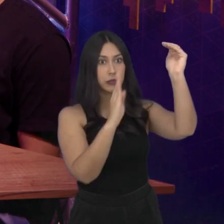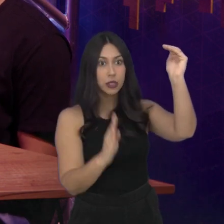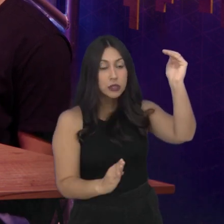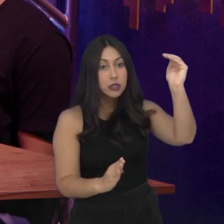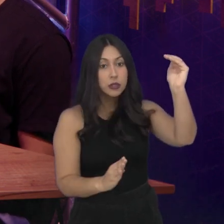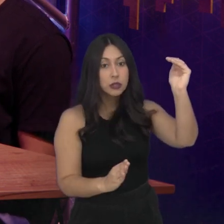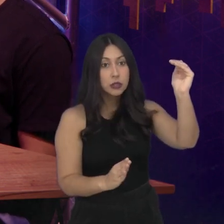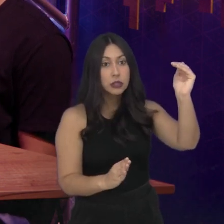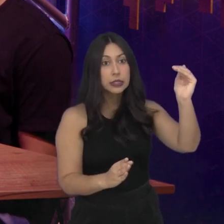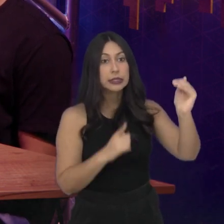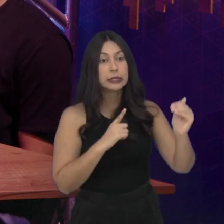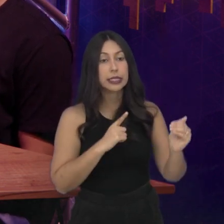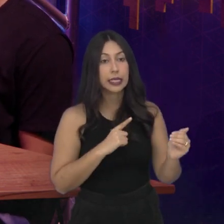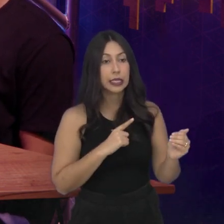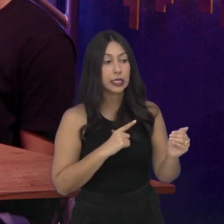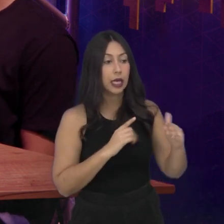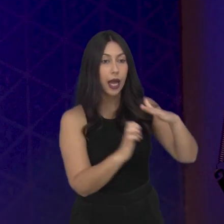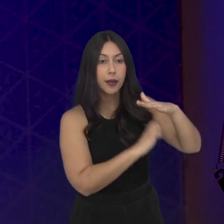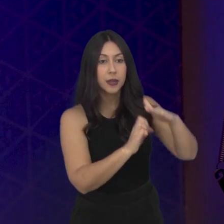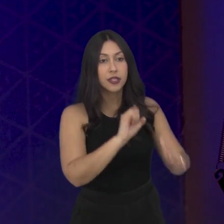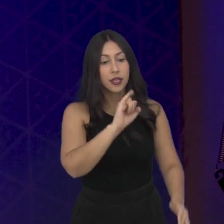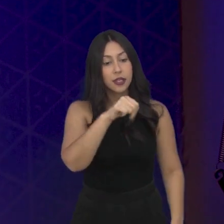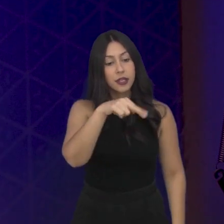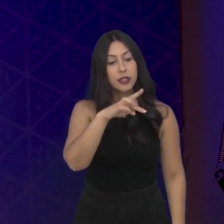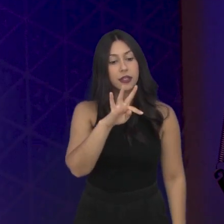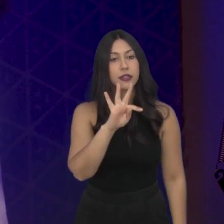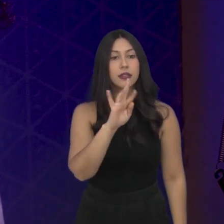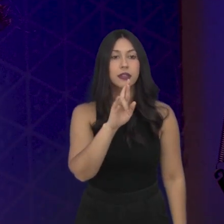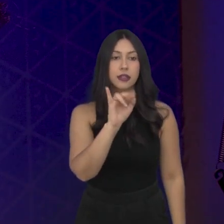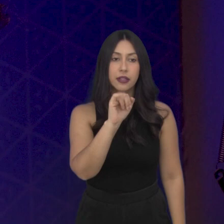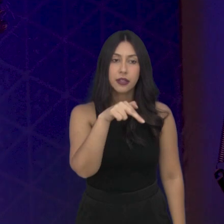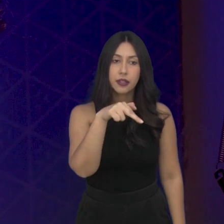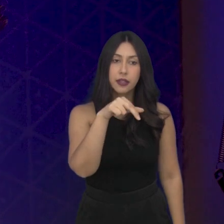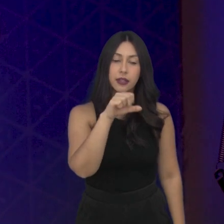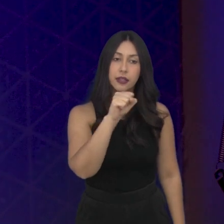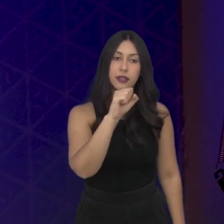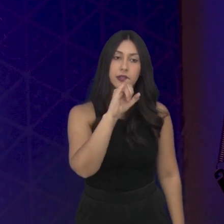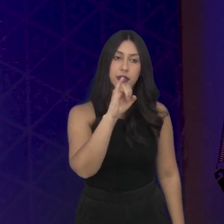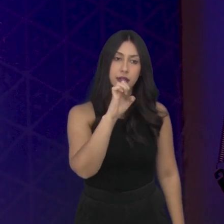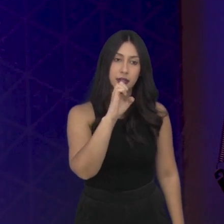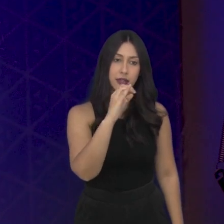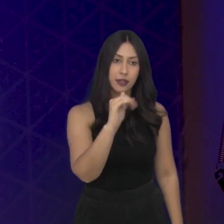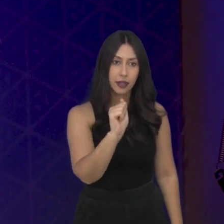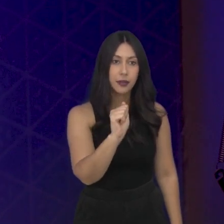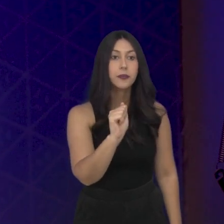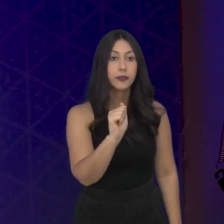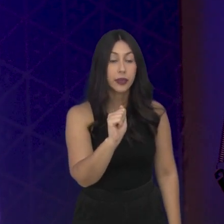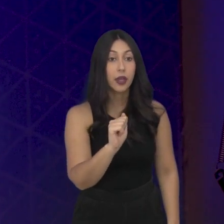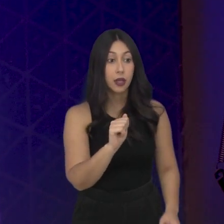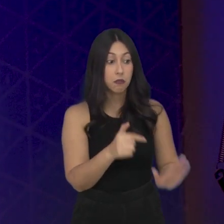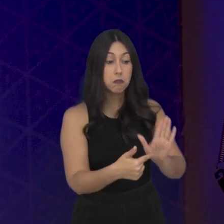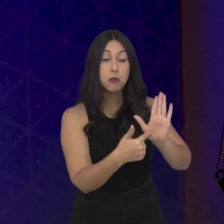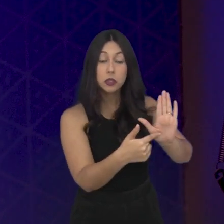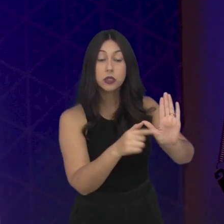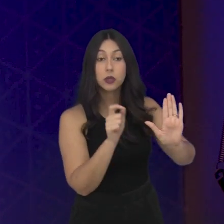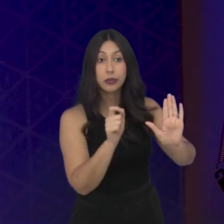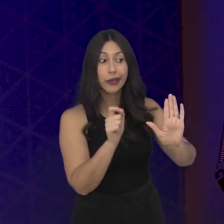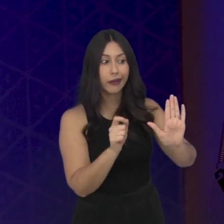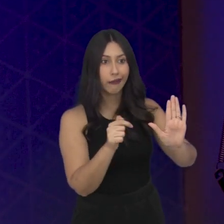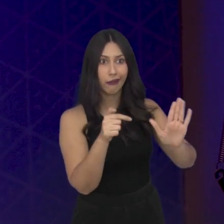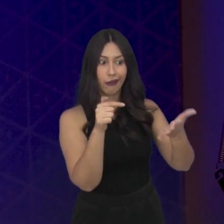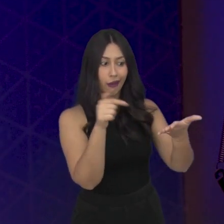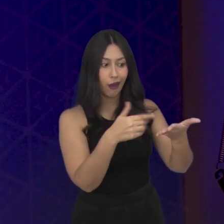daí a gente tem a Intrínseca, que foi a editora que publicou esse livro, e eles colocaram mesmo como esse livro sendo um dos